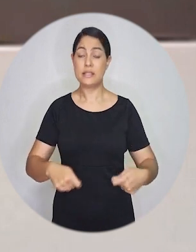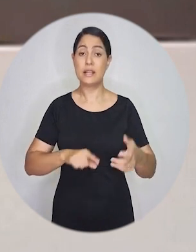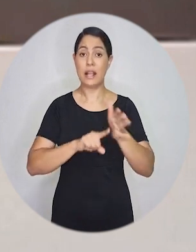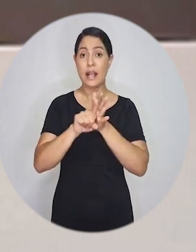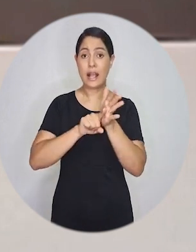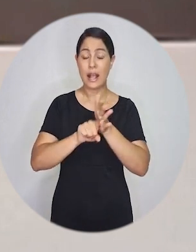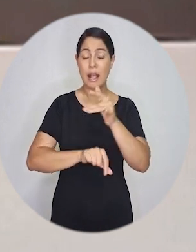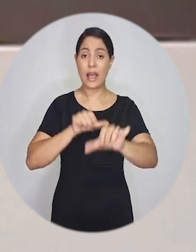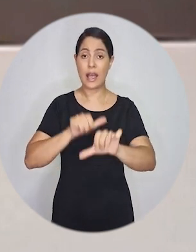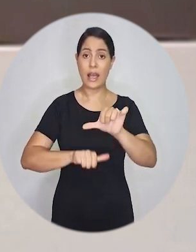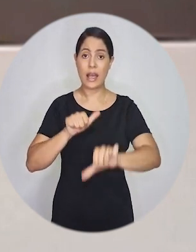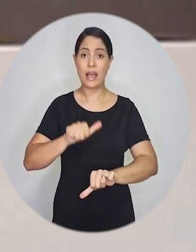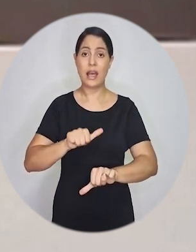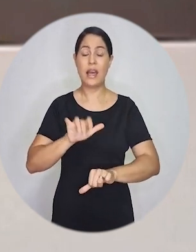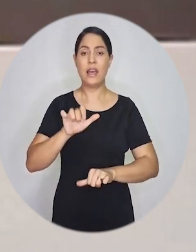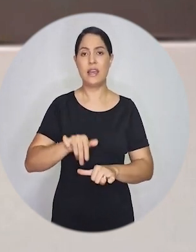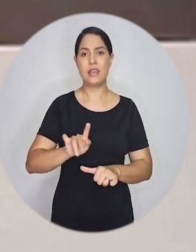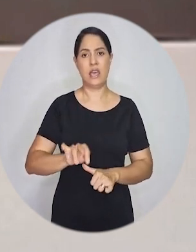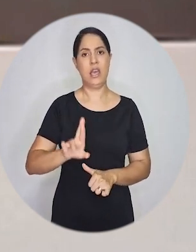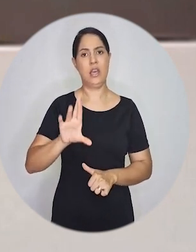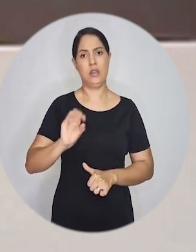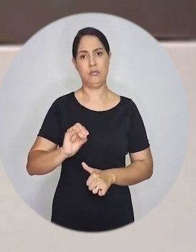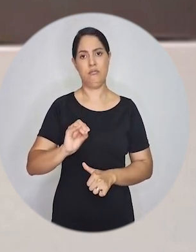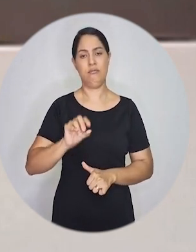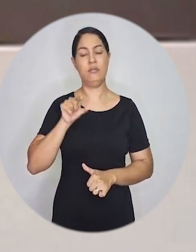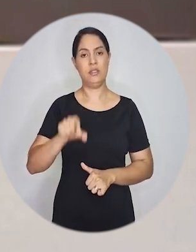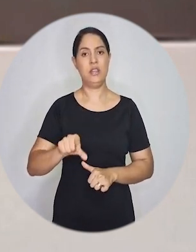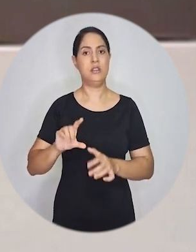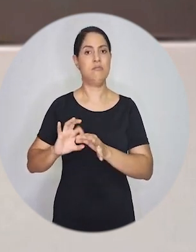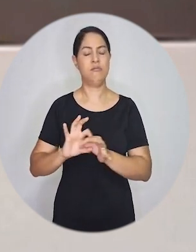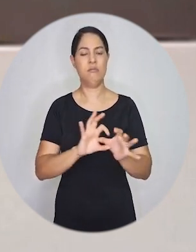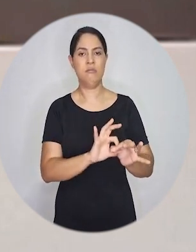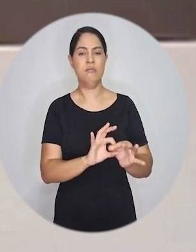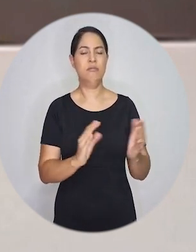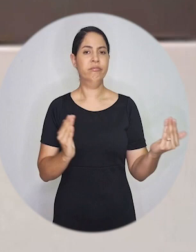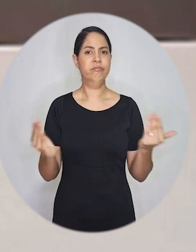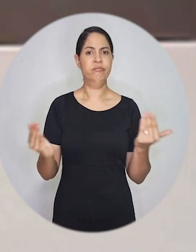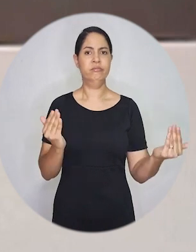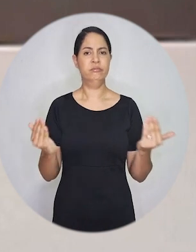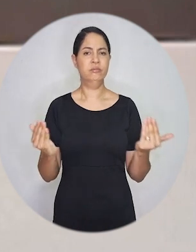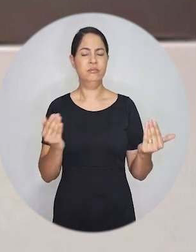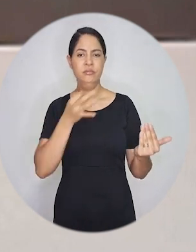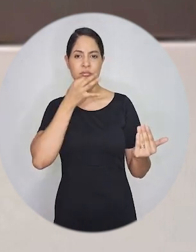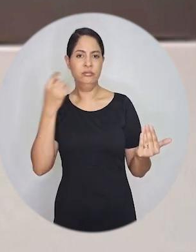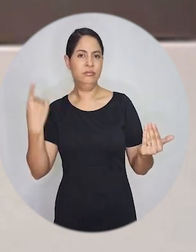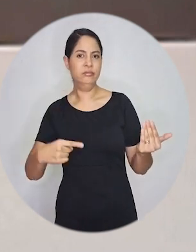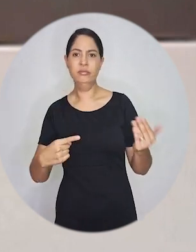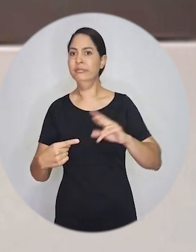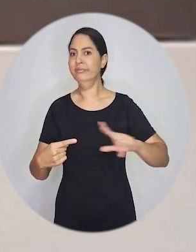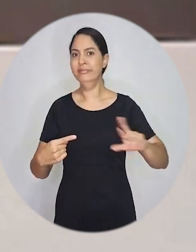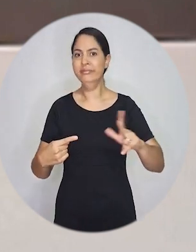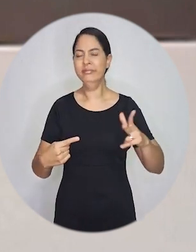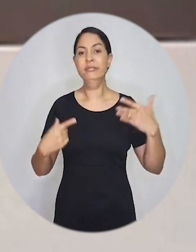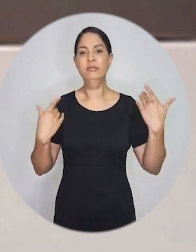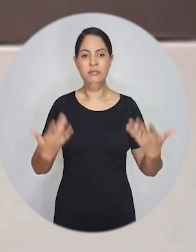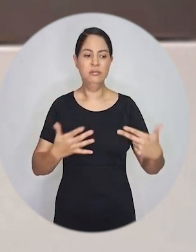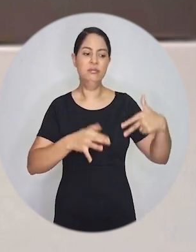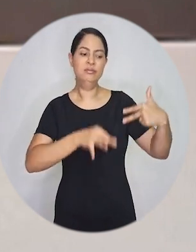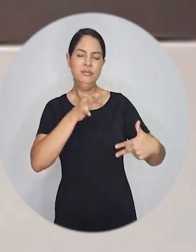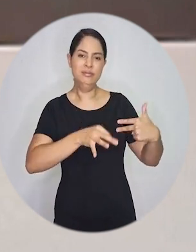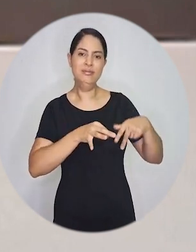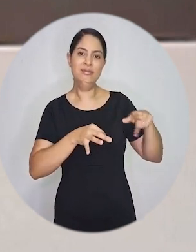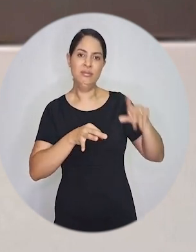por ser um inquérito policial, né, se adotar um sistema inquisitorial, ou seja, não há exercício do contraditório nesta fase,